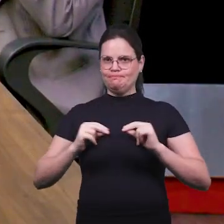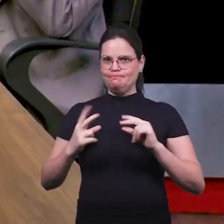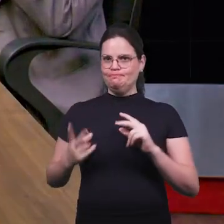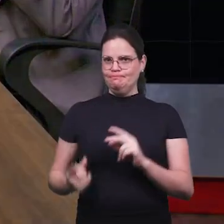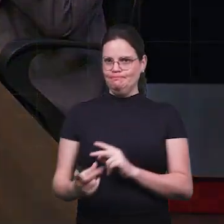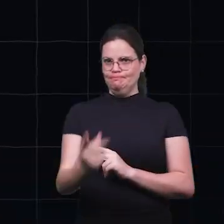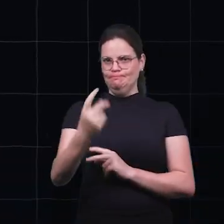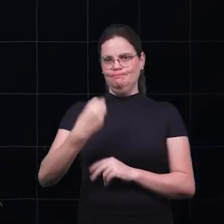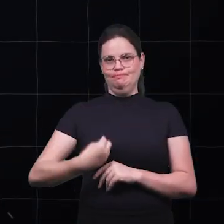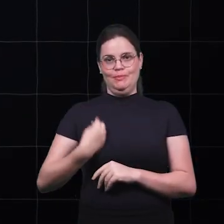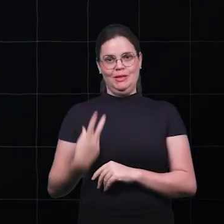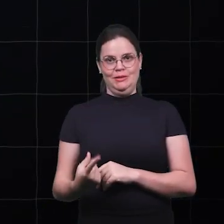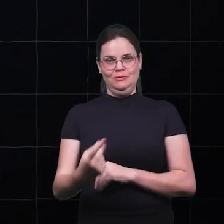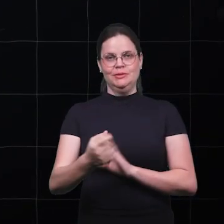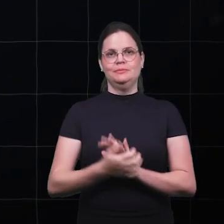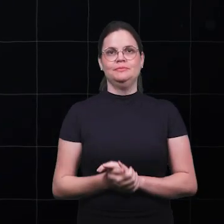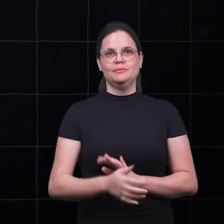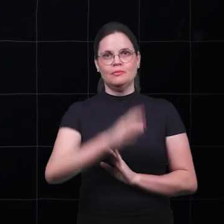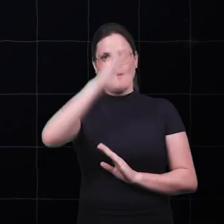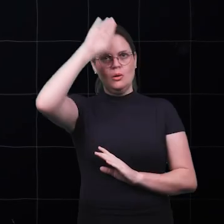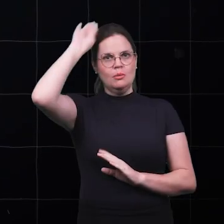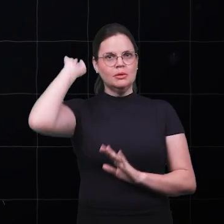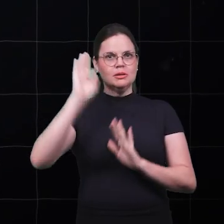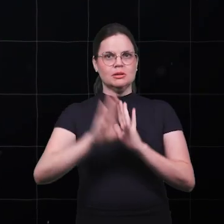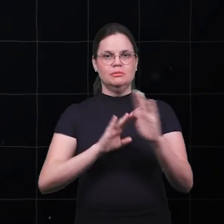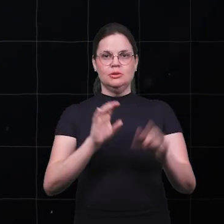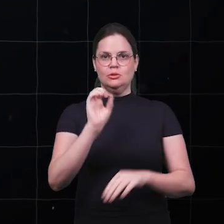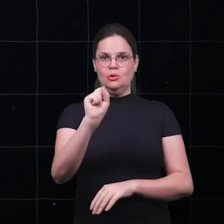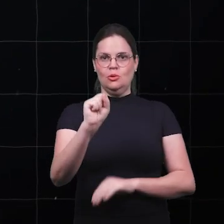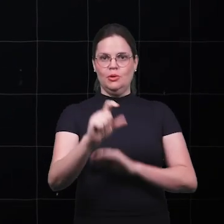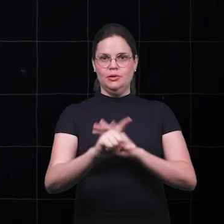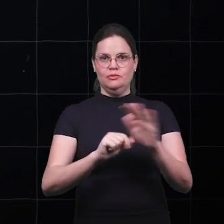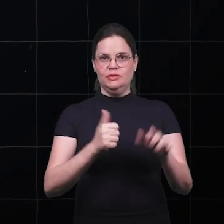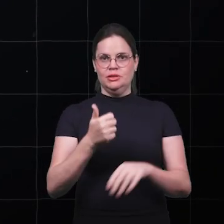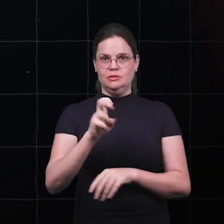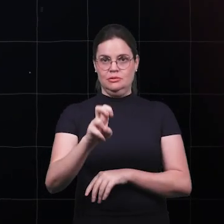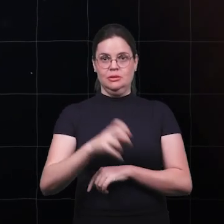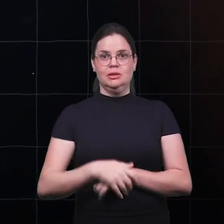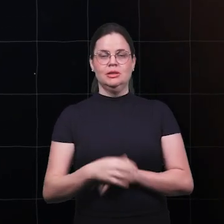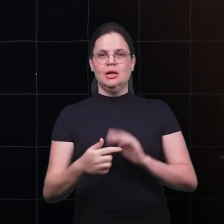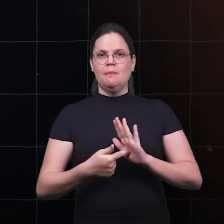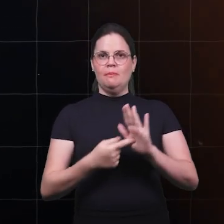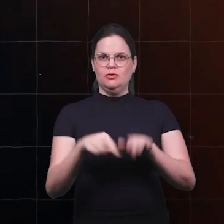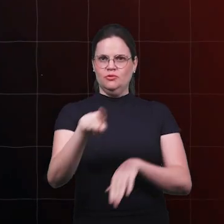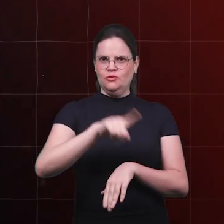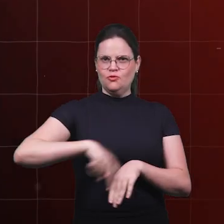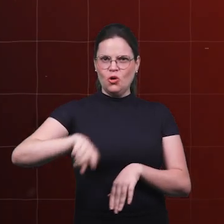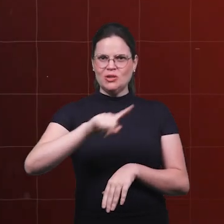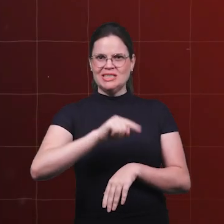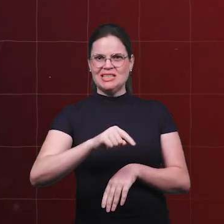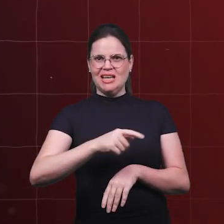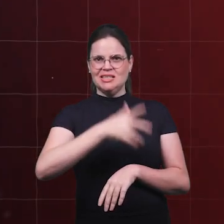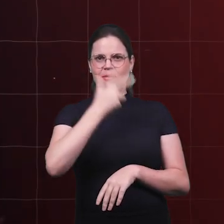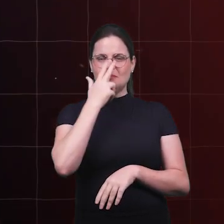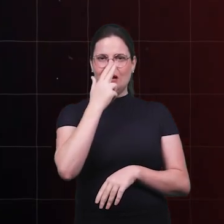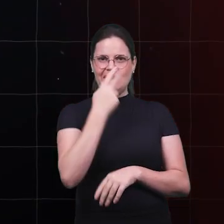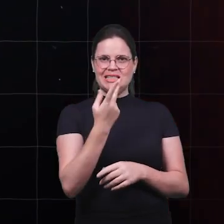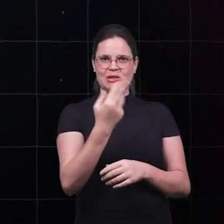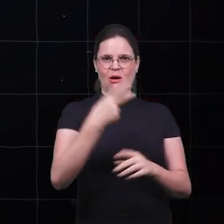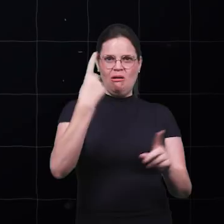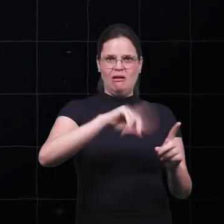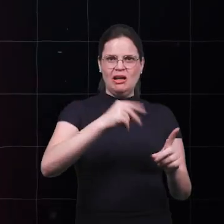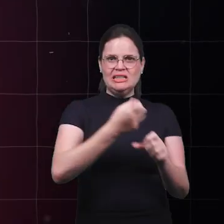versículo 15, porque não recebestes o espírito de escravidão para outra vez estardes em temor,